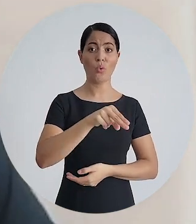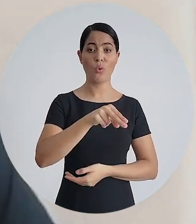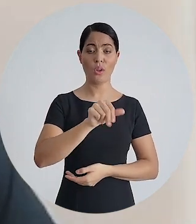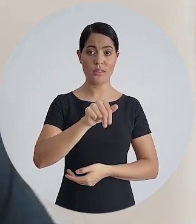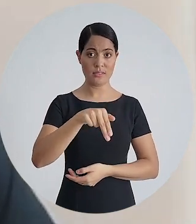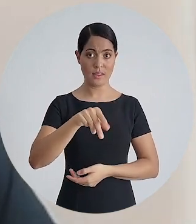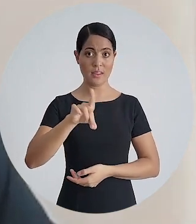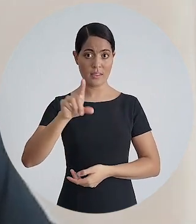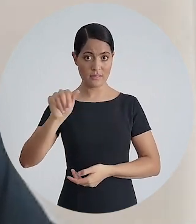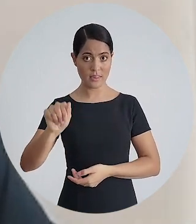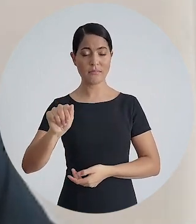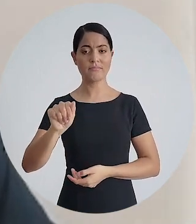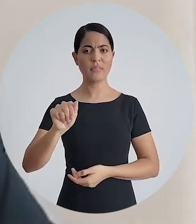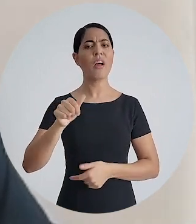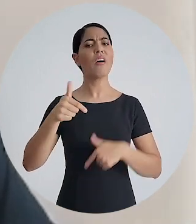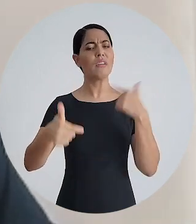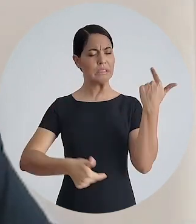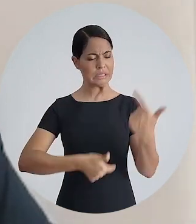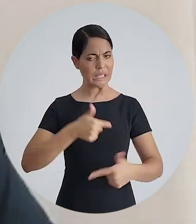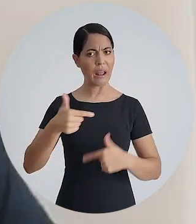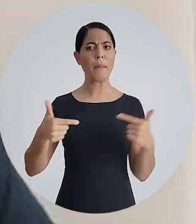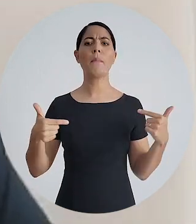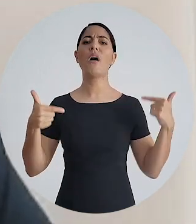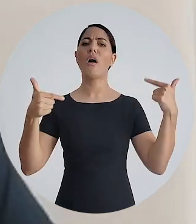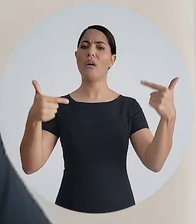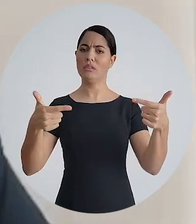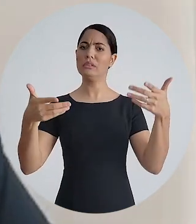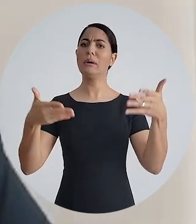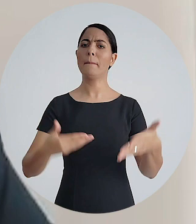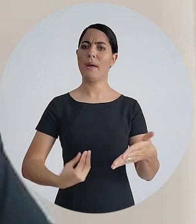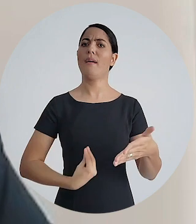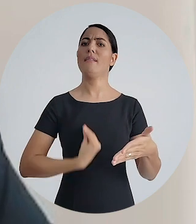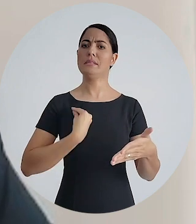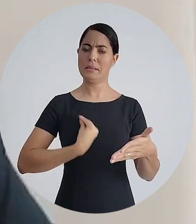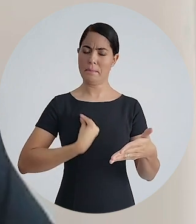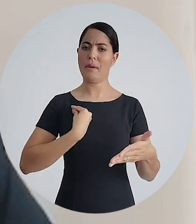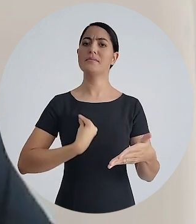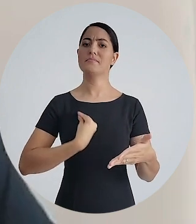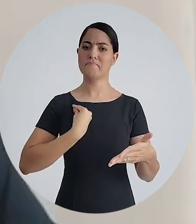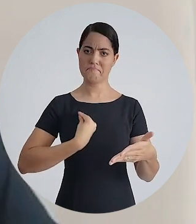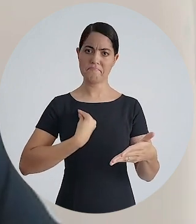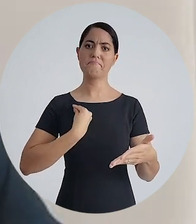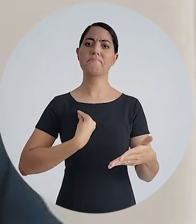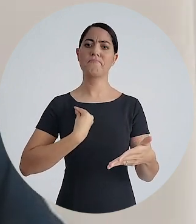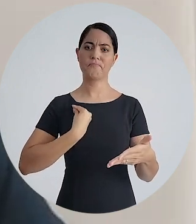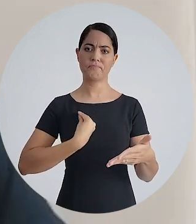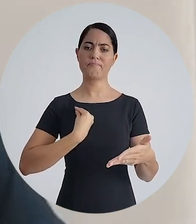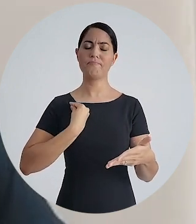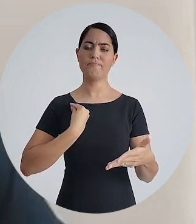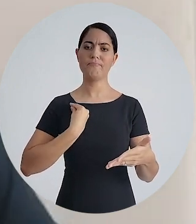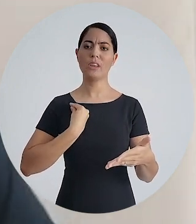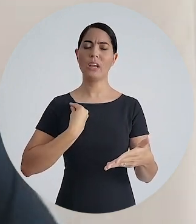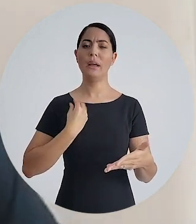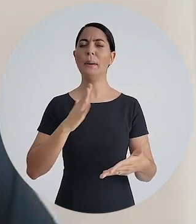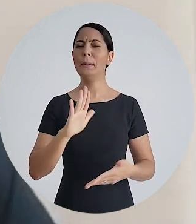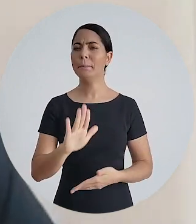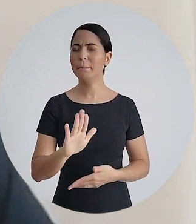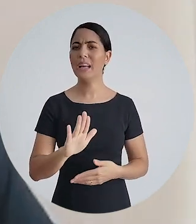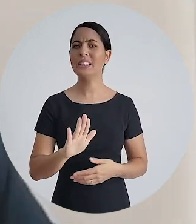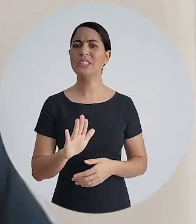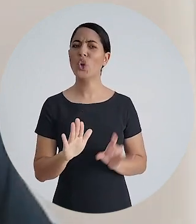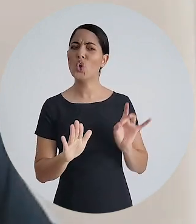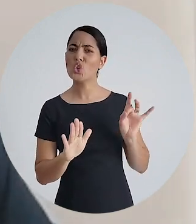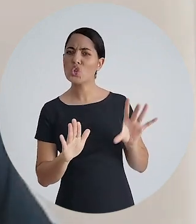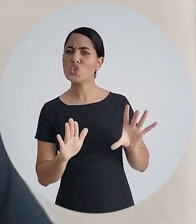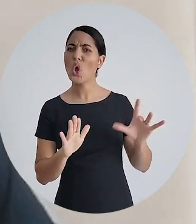das décadas e do trabalho que efetivamente teve a participação e a incidência,